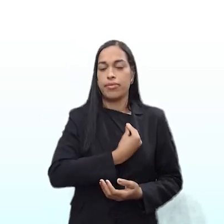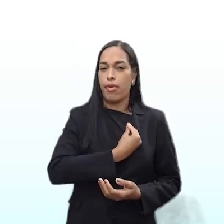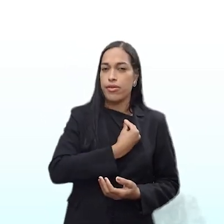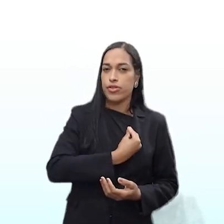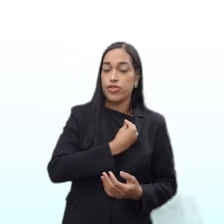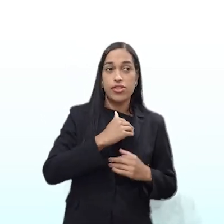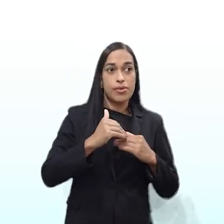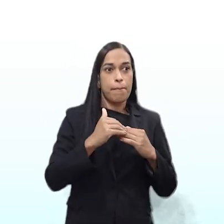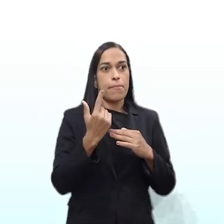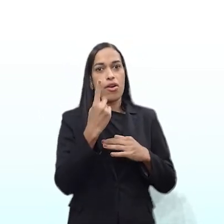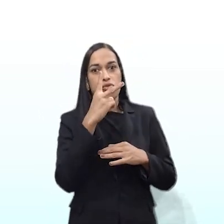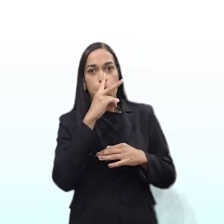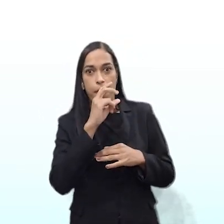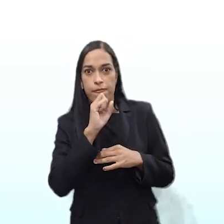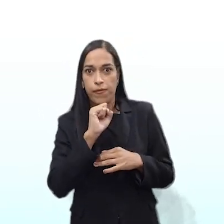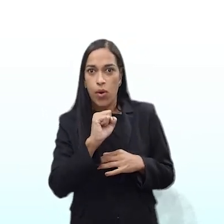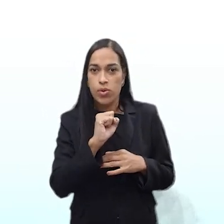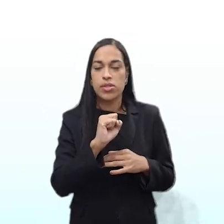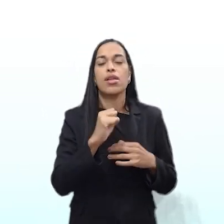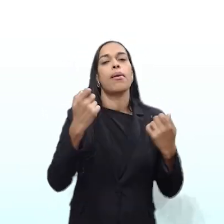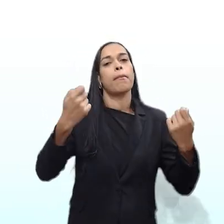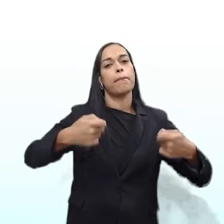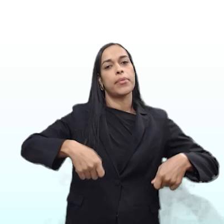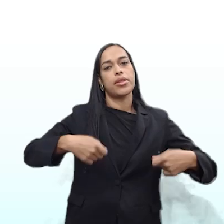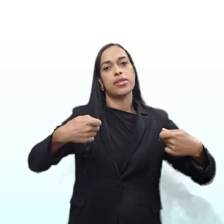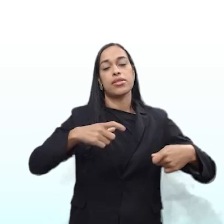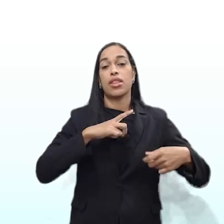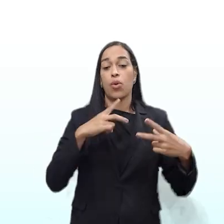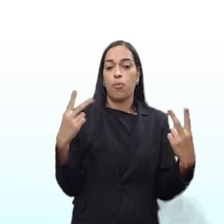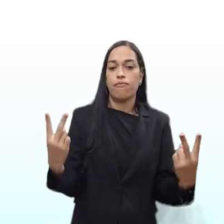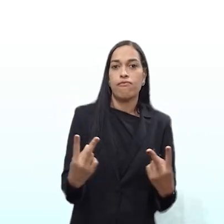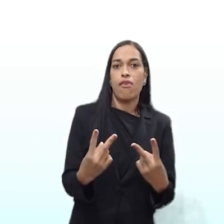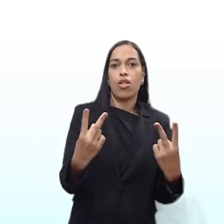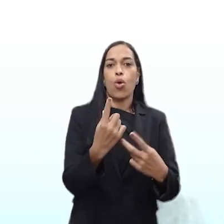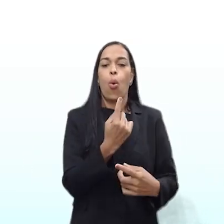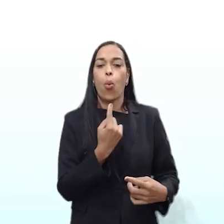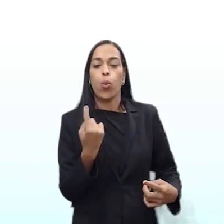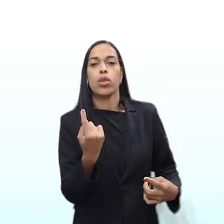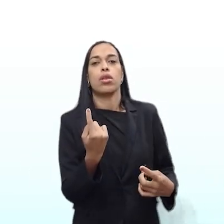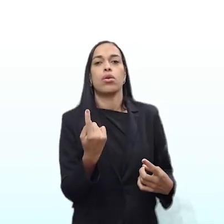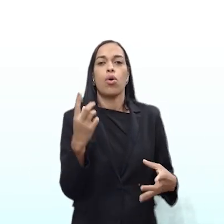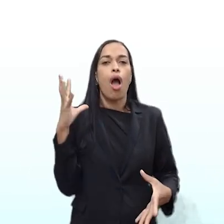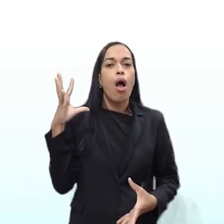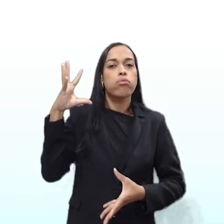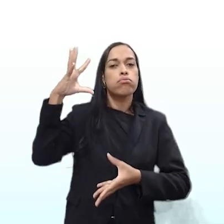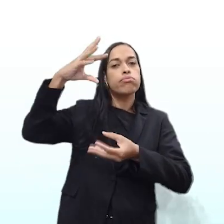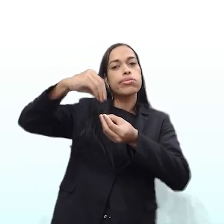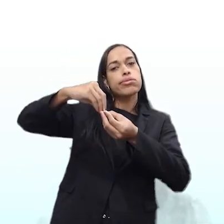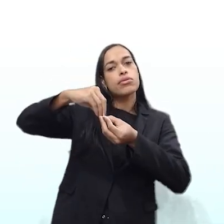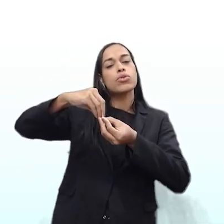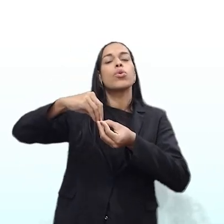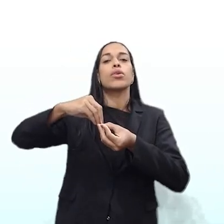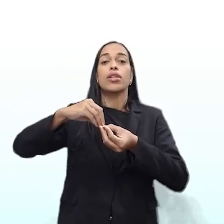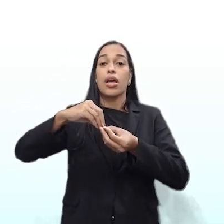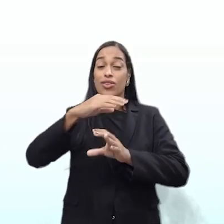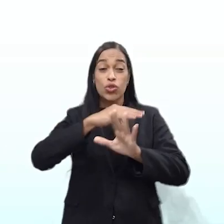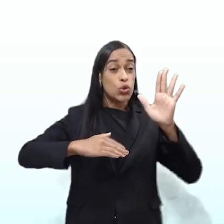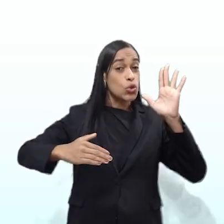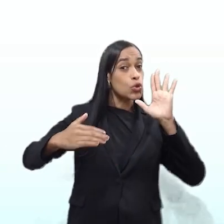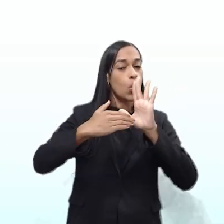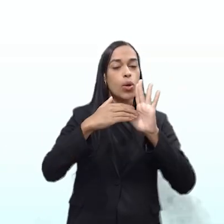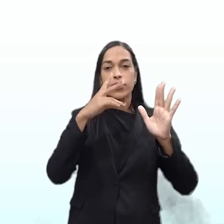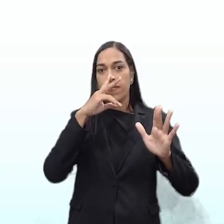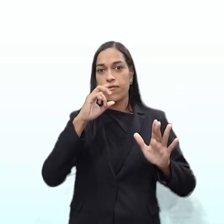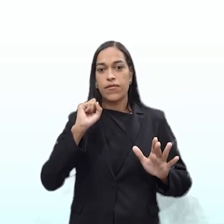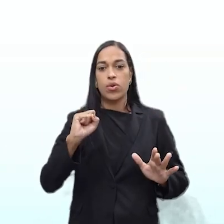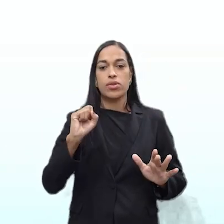mais de uma força, torna-se necessário obter um valor único, um valor que resuma a ação de todas as forças,